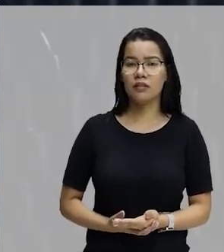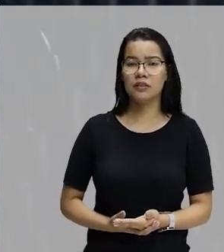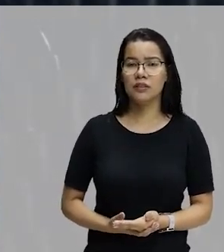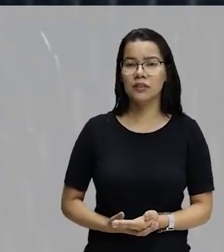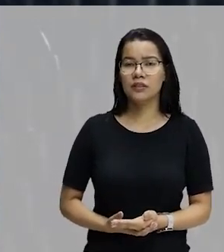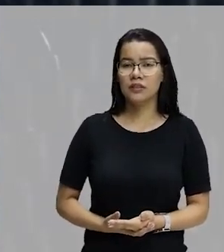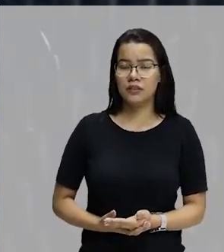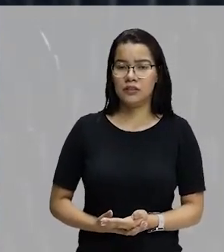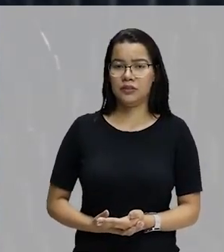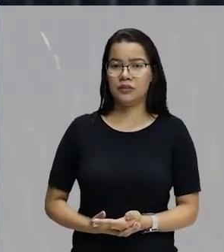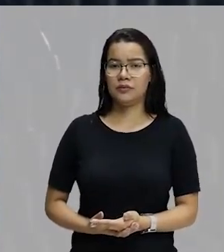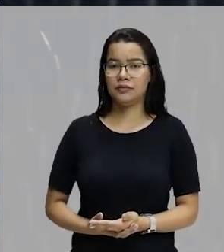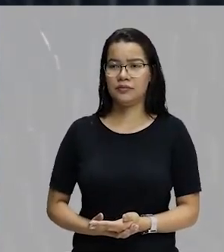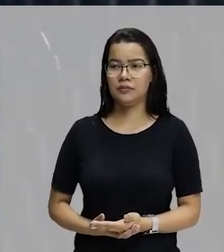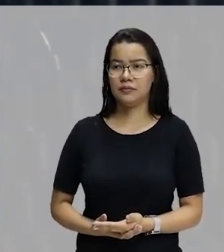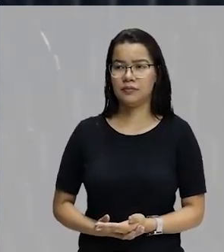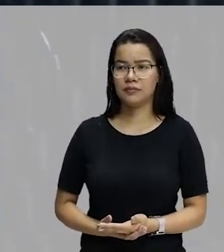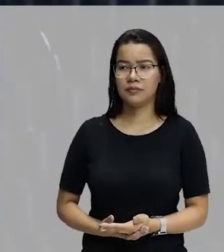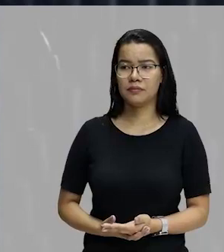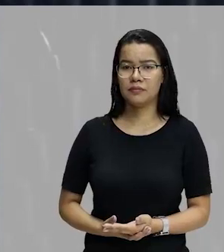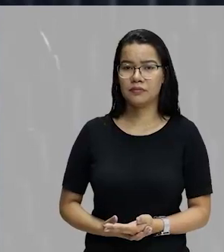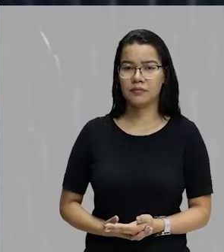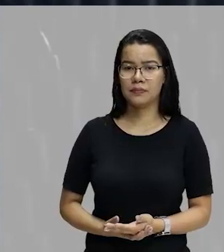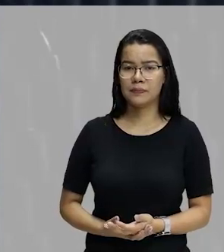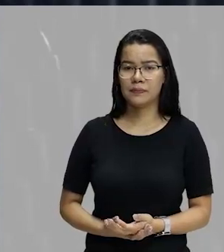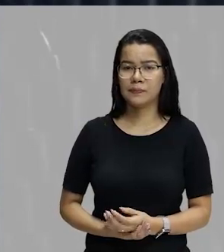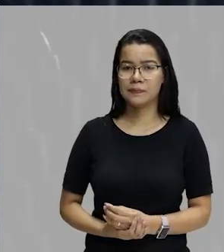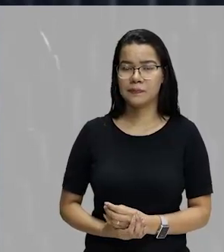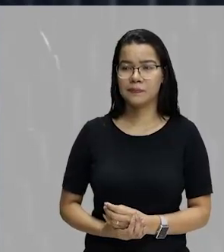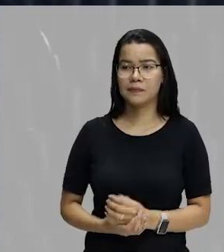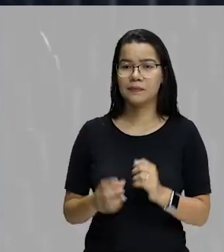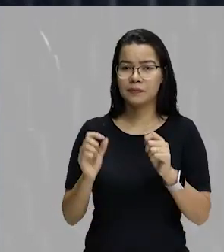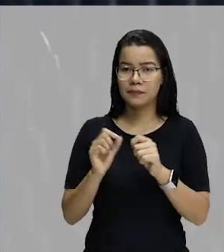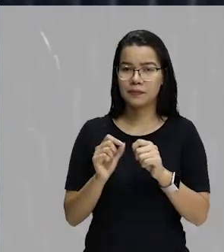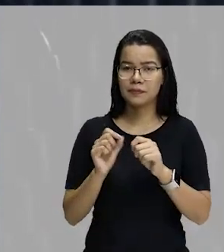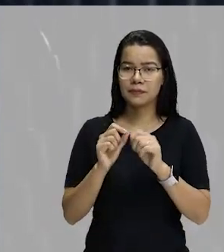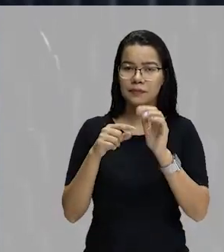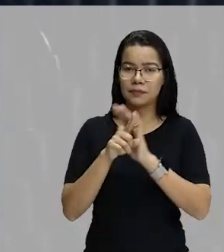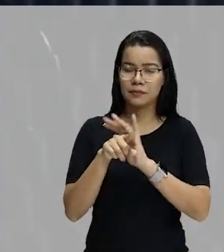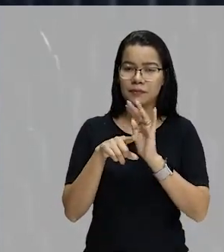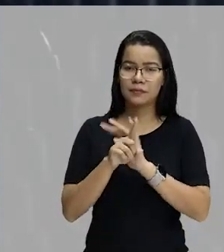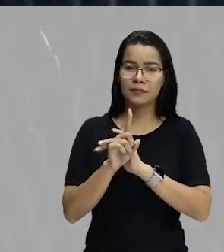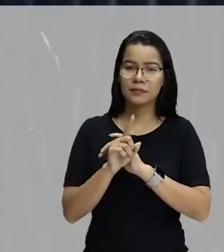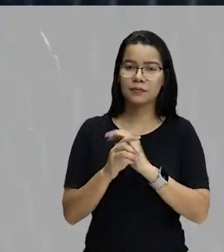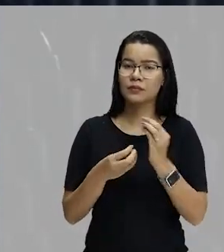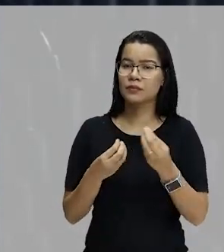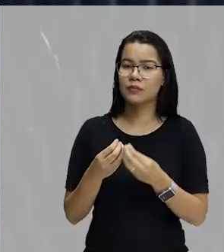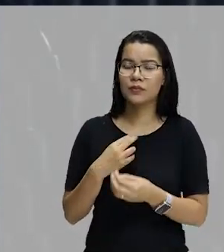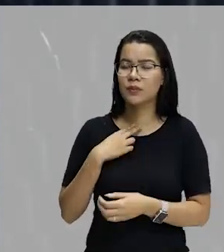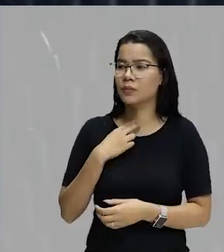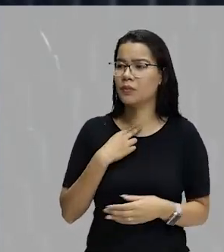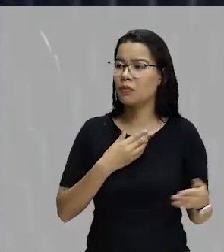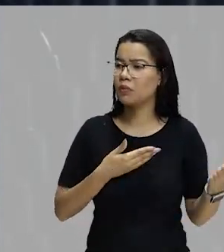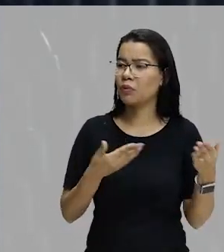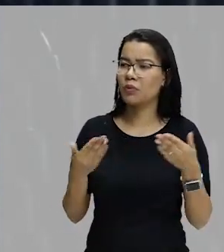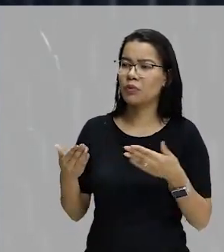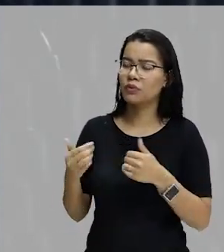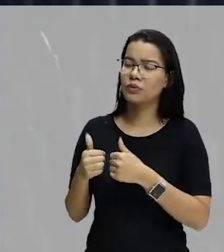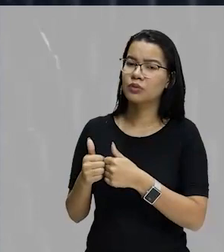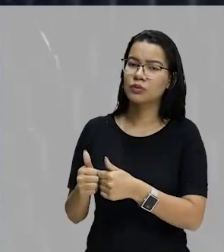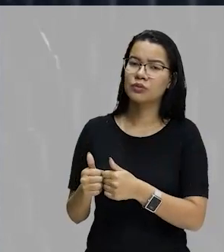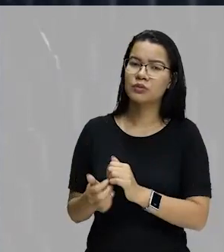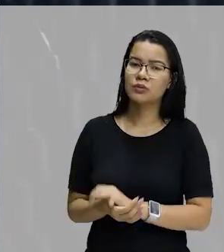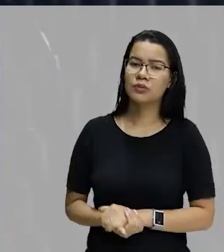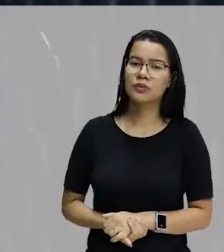you? Então, como assim eu não posso ir com você? Fazendo um questionamento. Esse como assim em português e em inglês